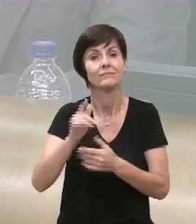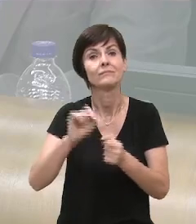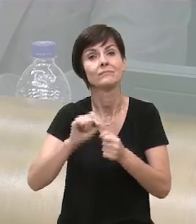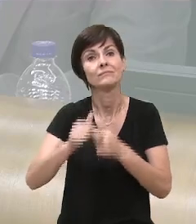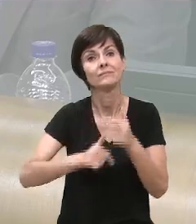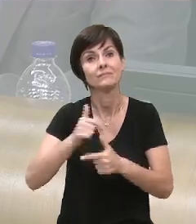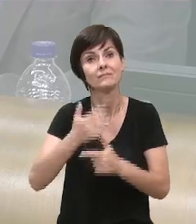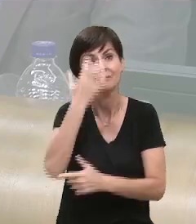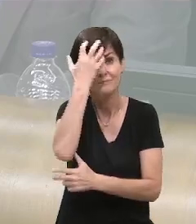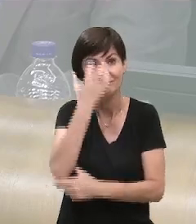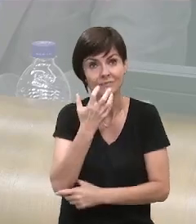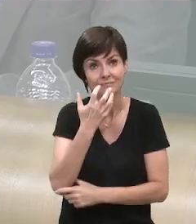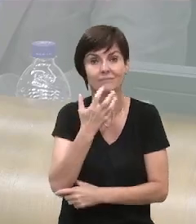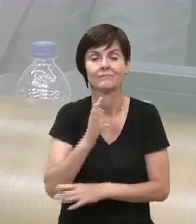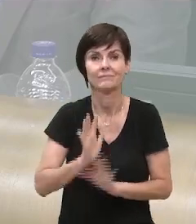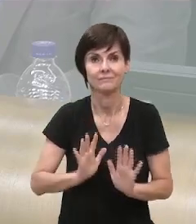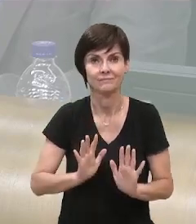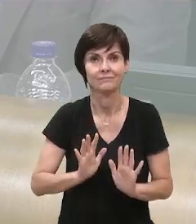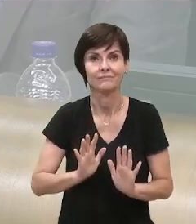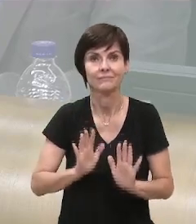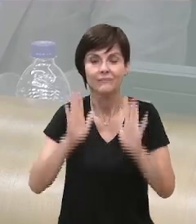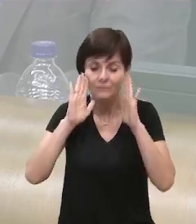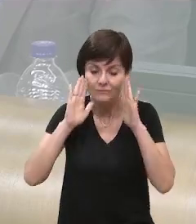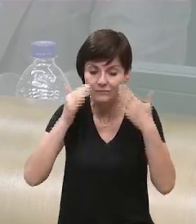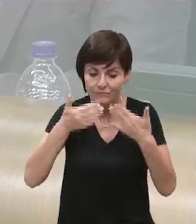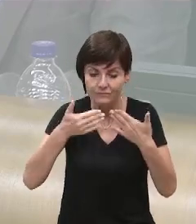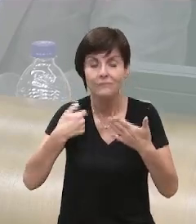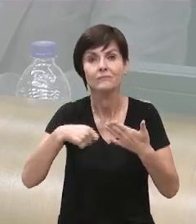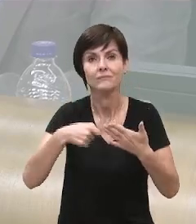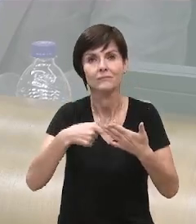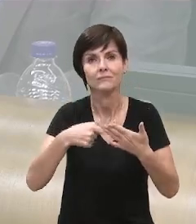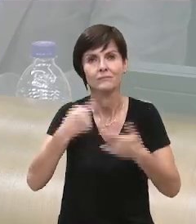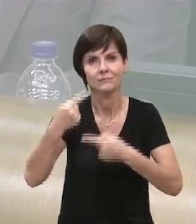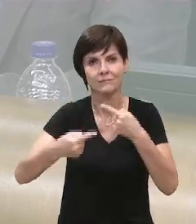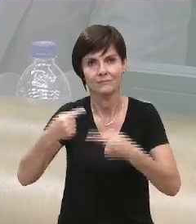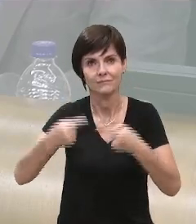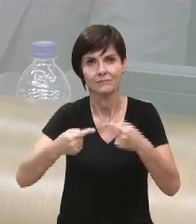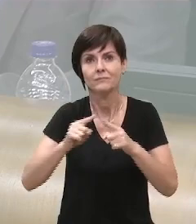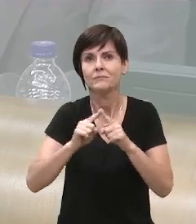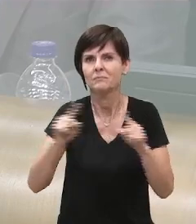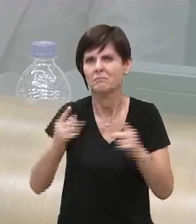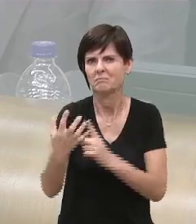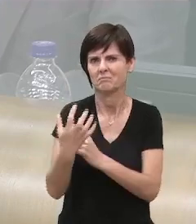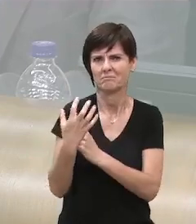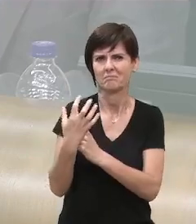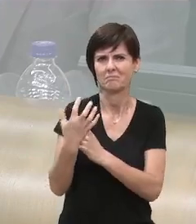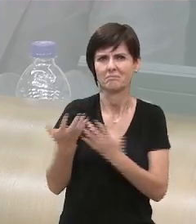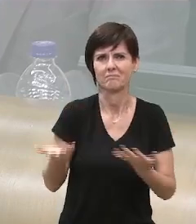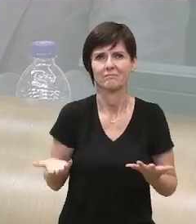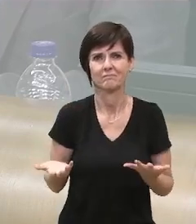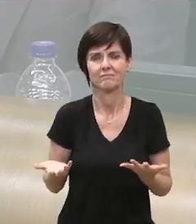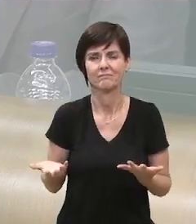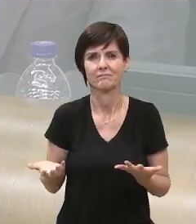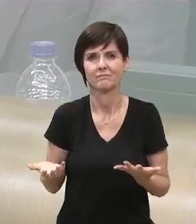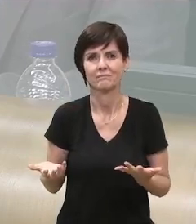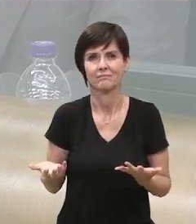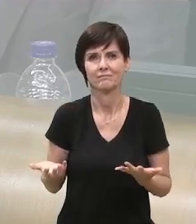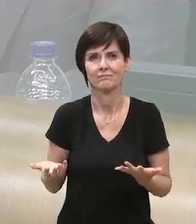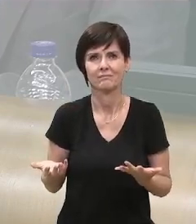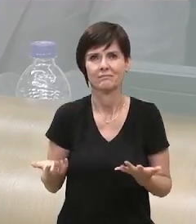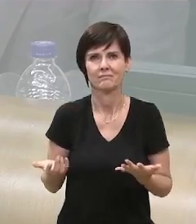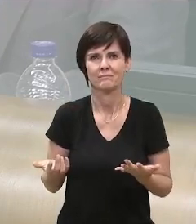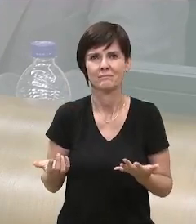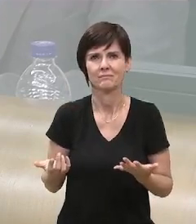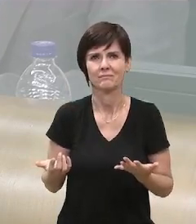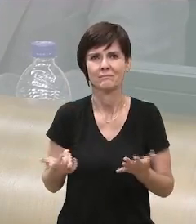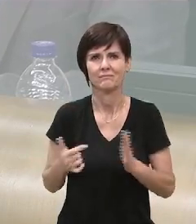forma séria e concentrado naquilo que realmente importa. Agora, receber ameaça de expor nome. A gente está